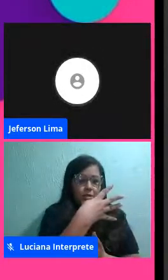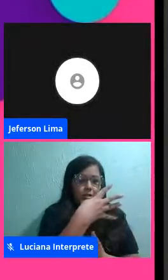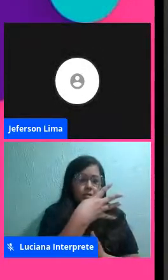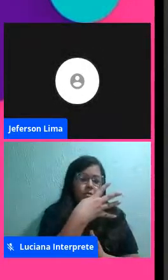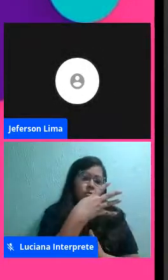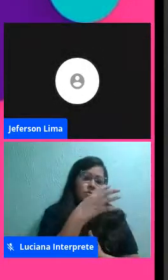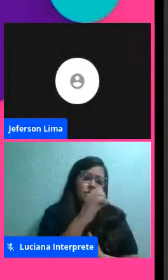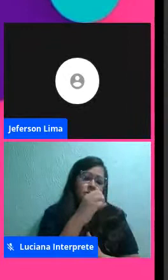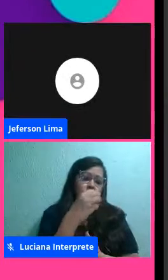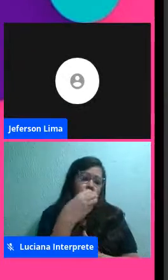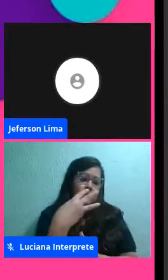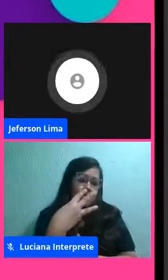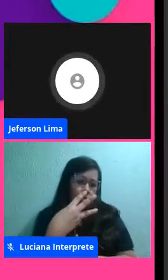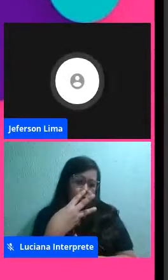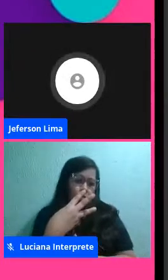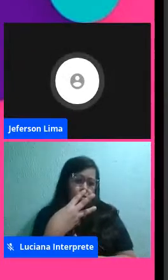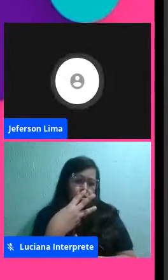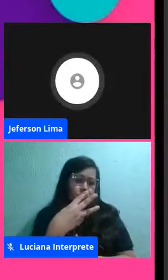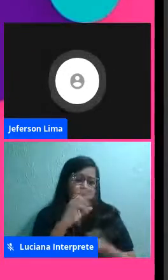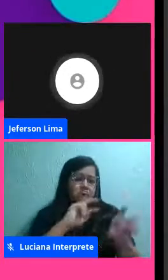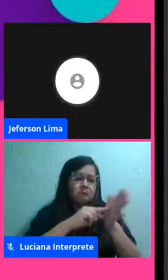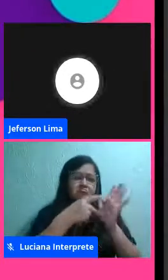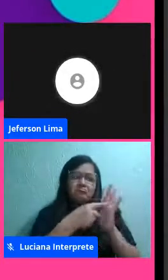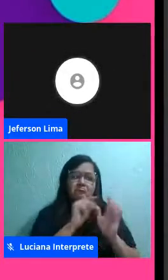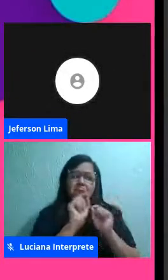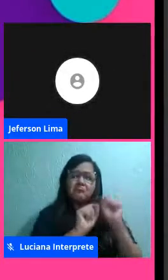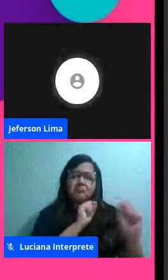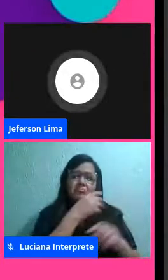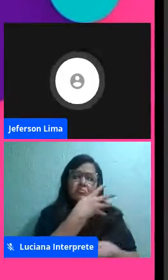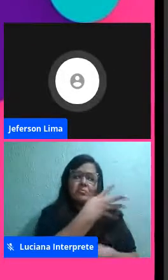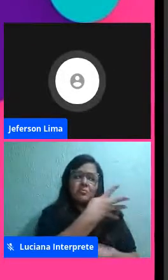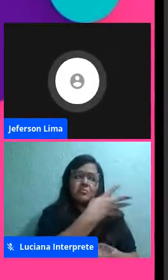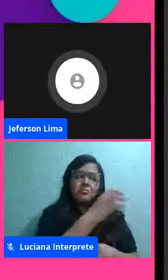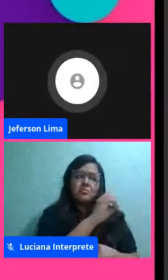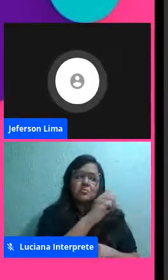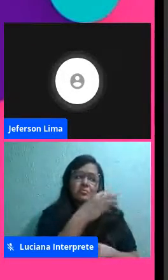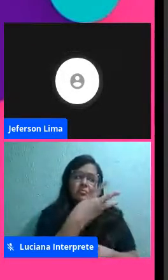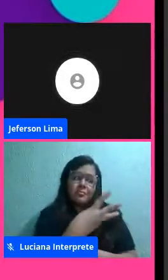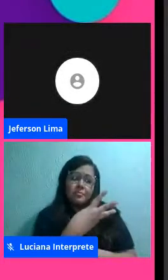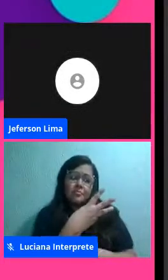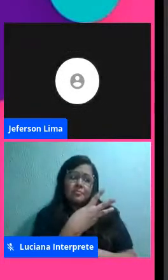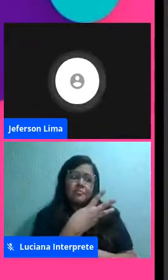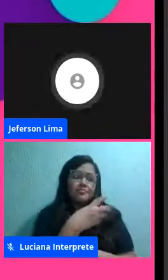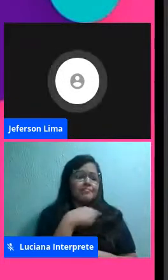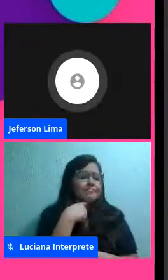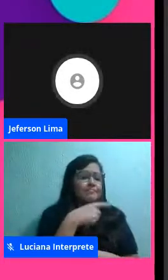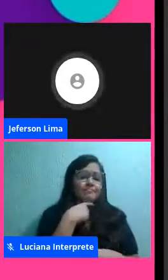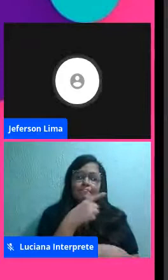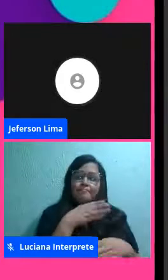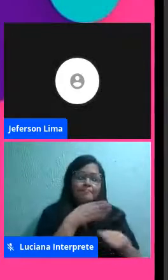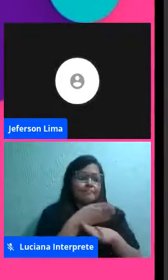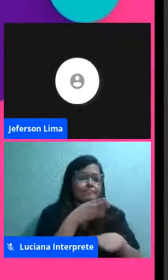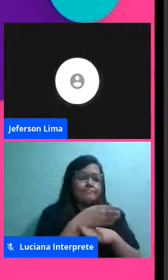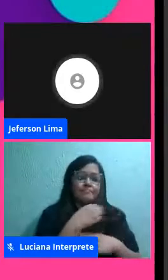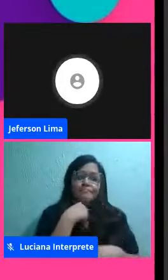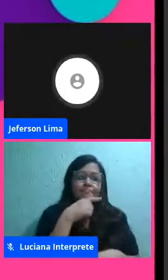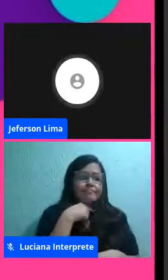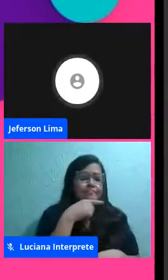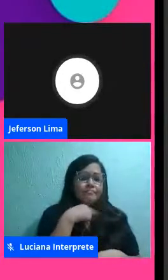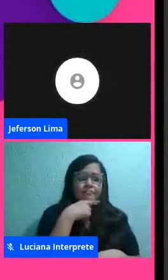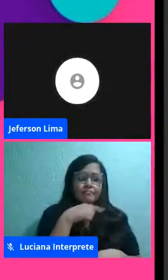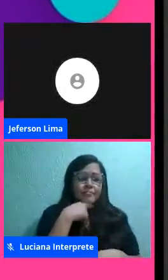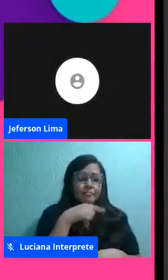API. Precisa subir da gente para o código function. Ele criou uma pasta lib, compilou nosso código. Vamos ver